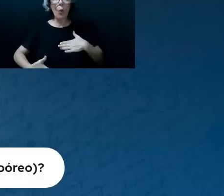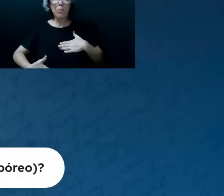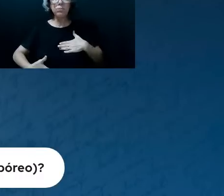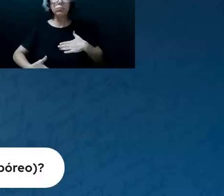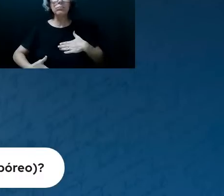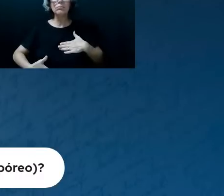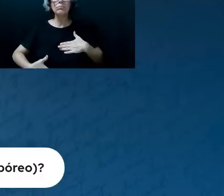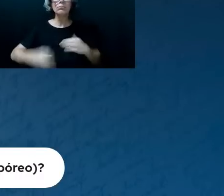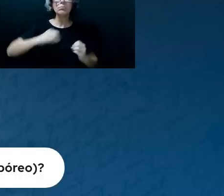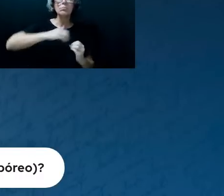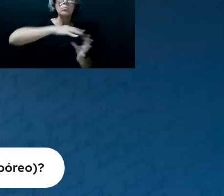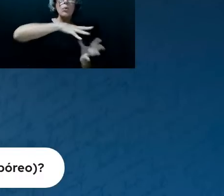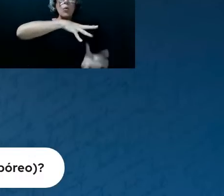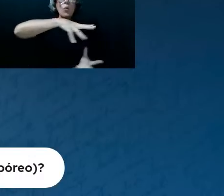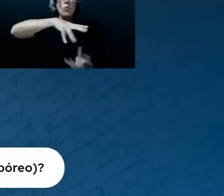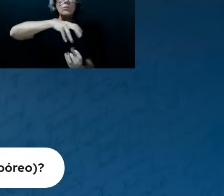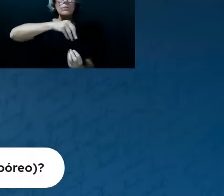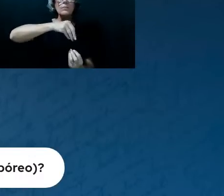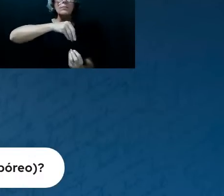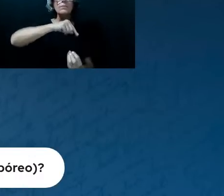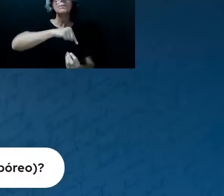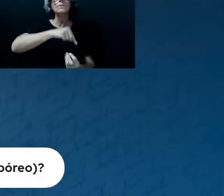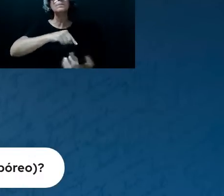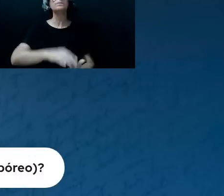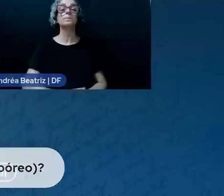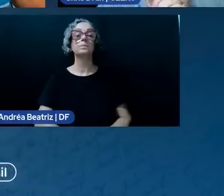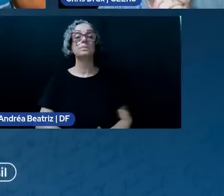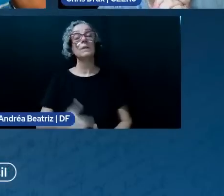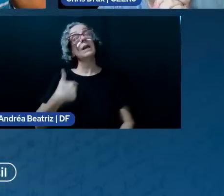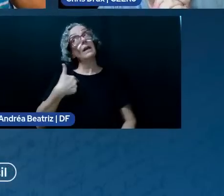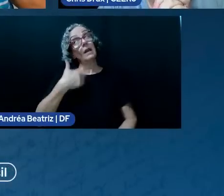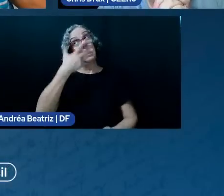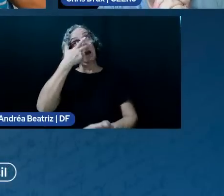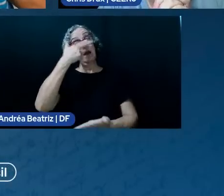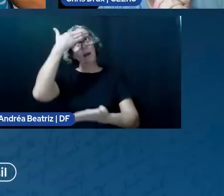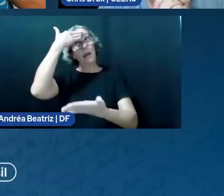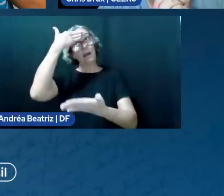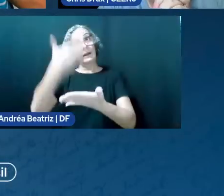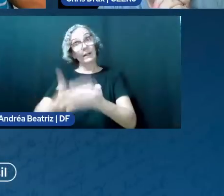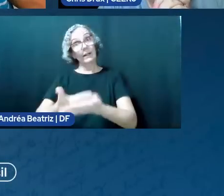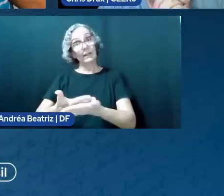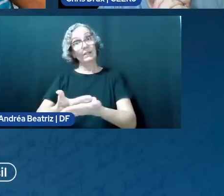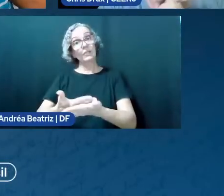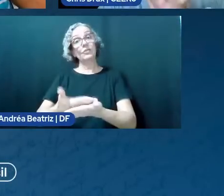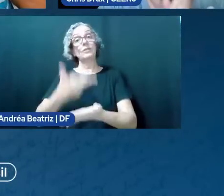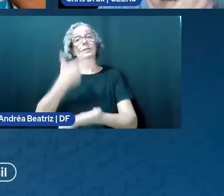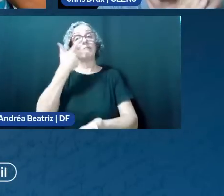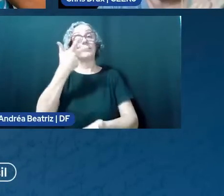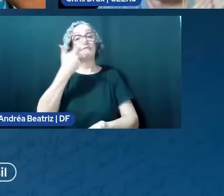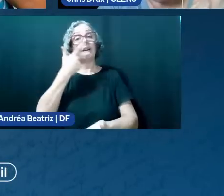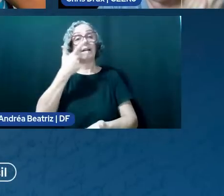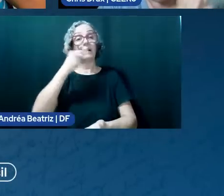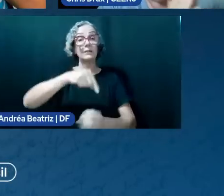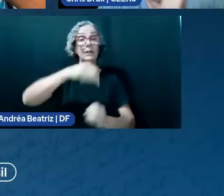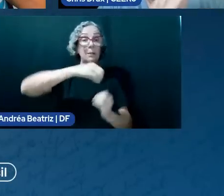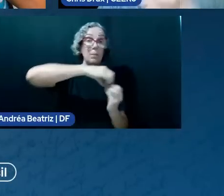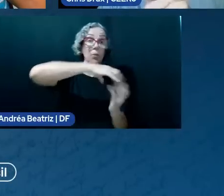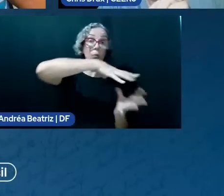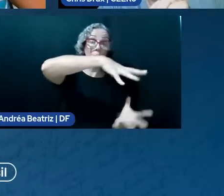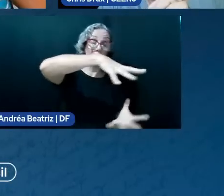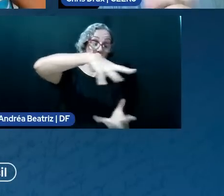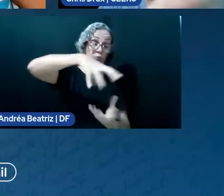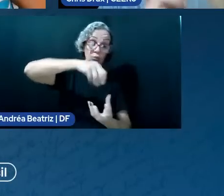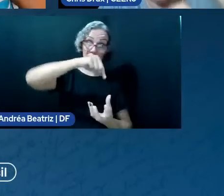Sim, aí eu creio que a Ângela esteja se referindo ao mundo corporal. E é muito